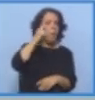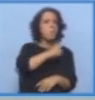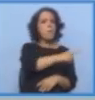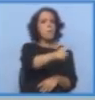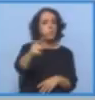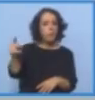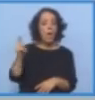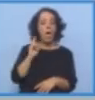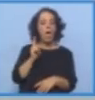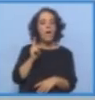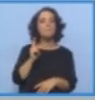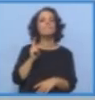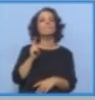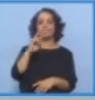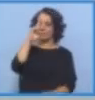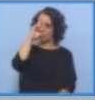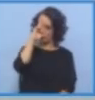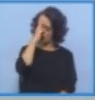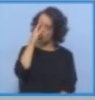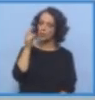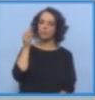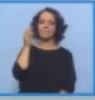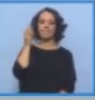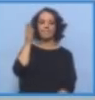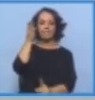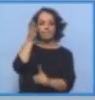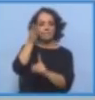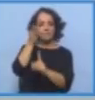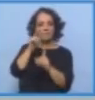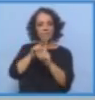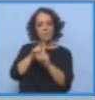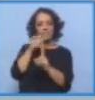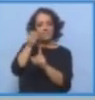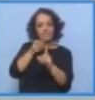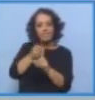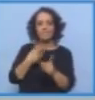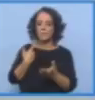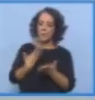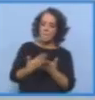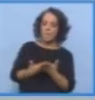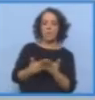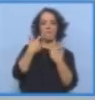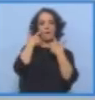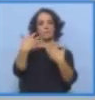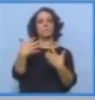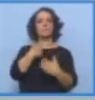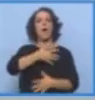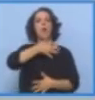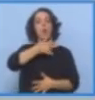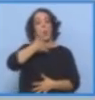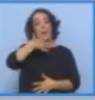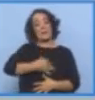pela fidelidade, que é pelo empenho, que é pelas provas que se testemunha aquilo que se diz acreditar.